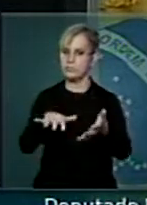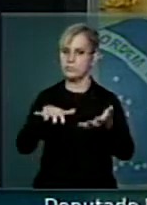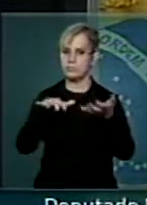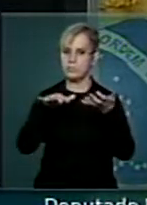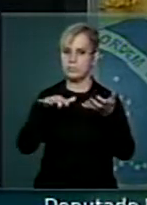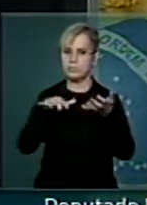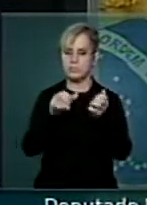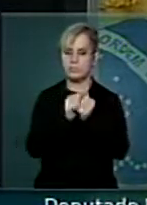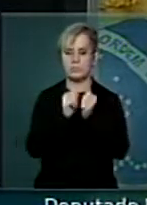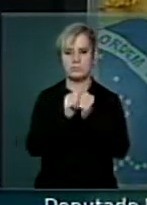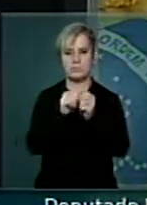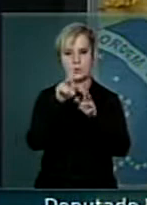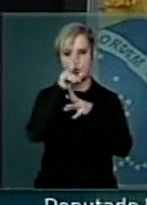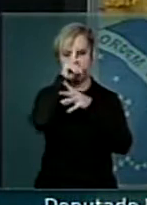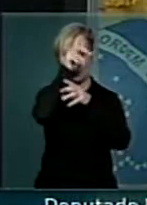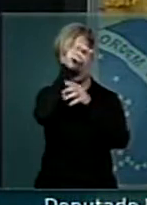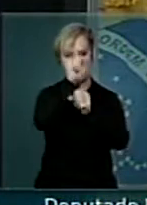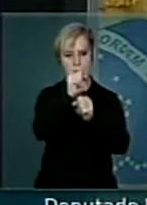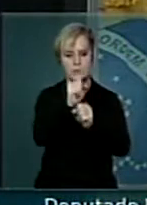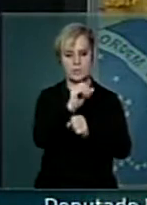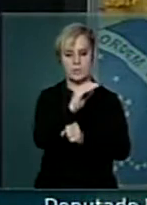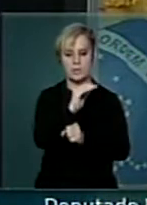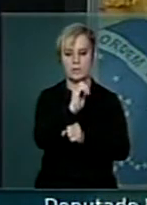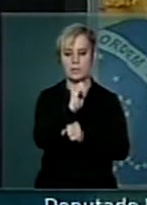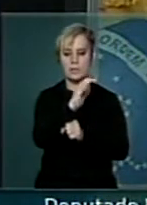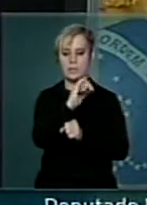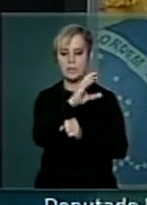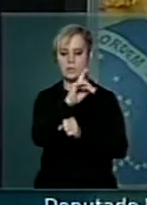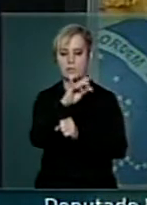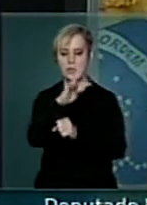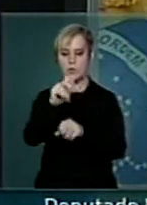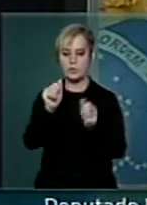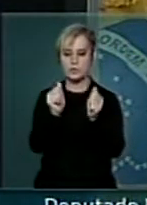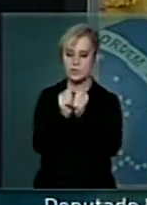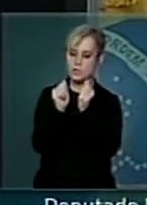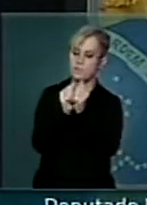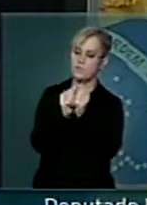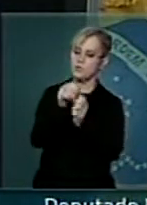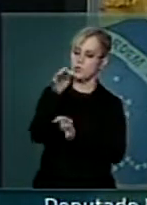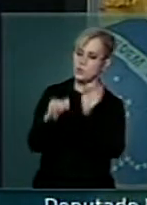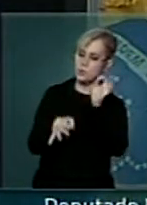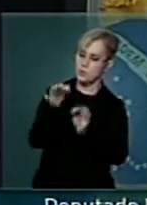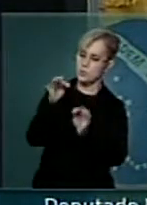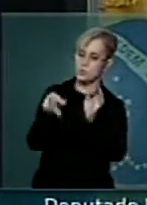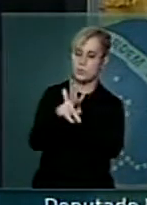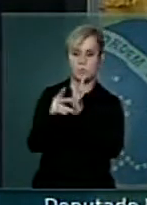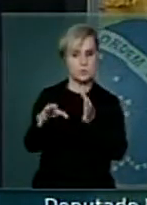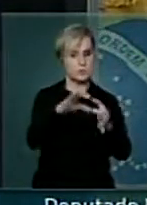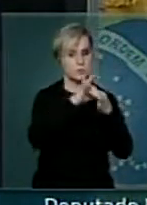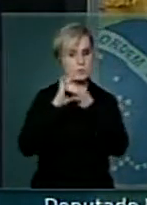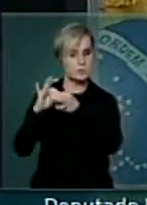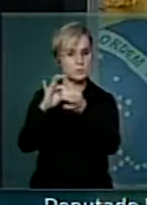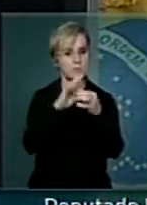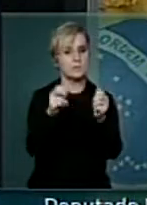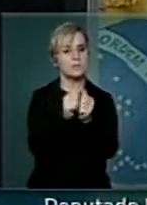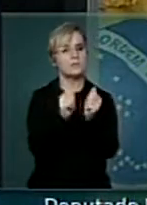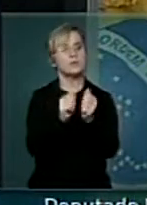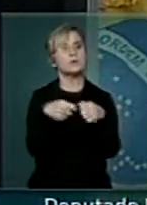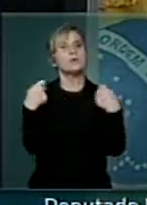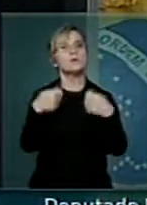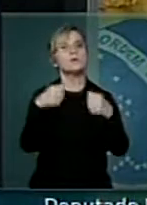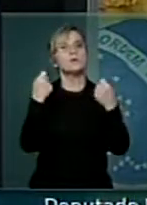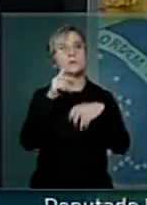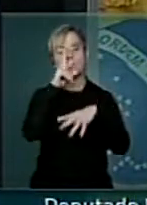do Poder, com o Poder Executivo, com o Poder Judiciário, nós precisamos, na união com as